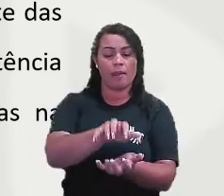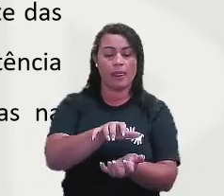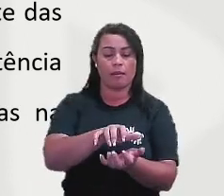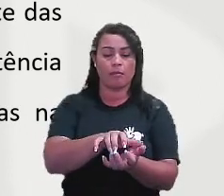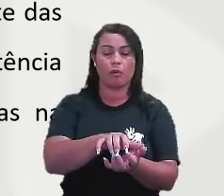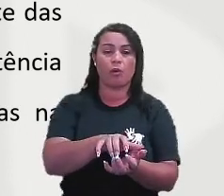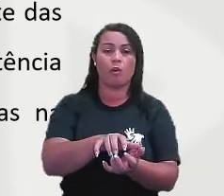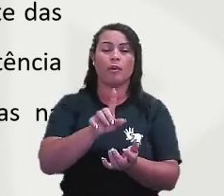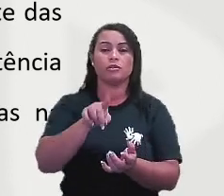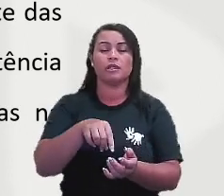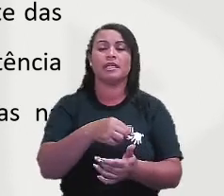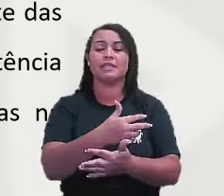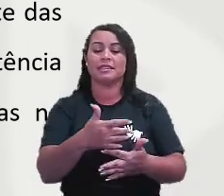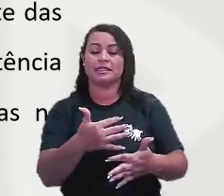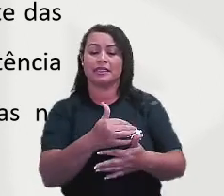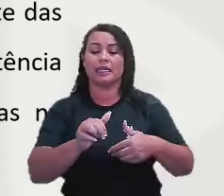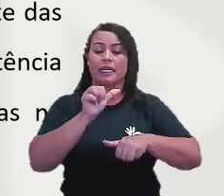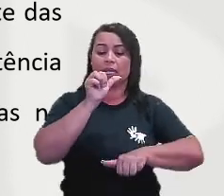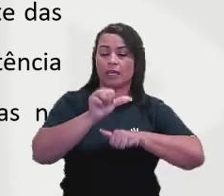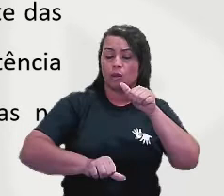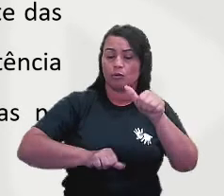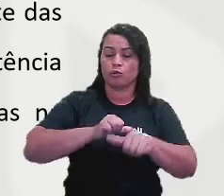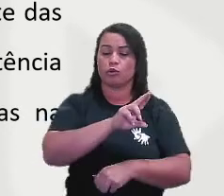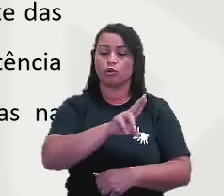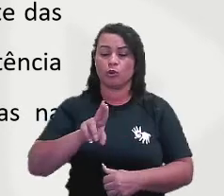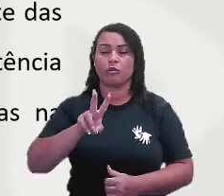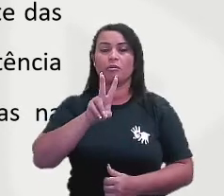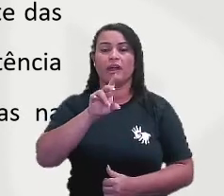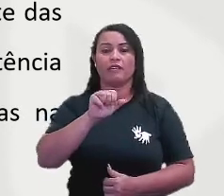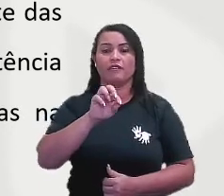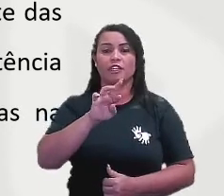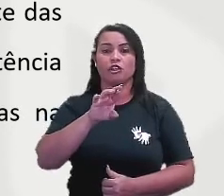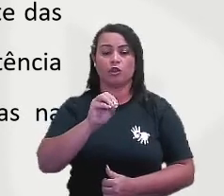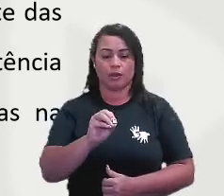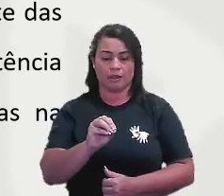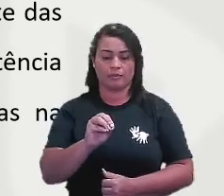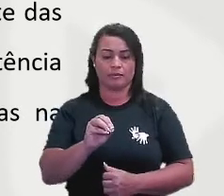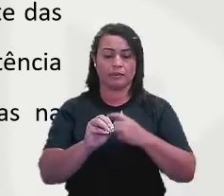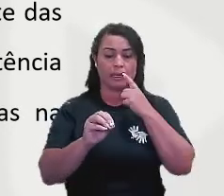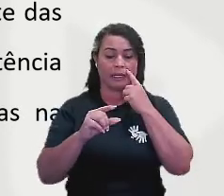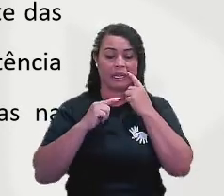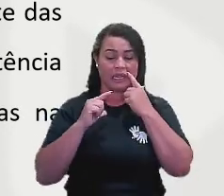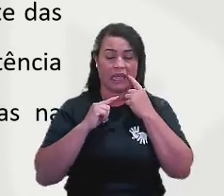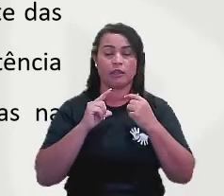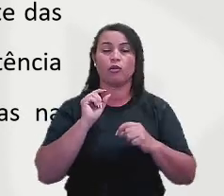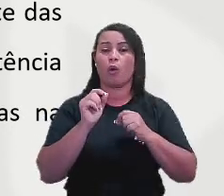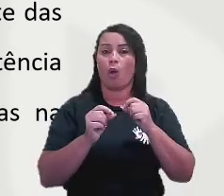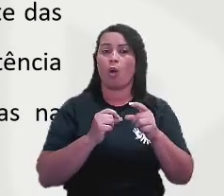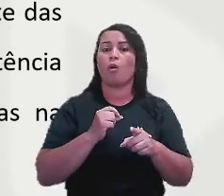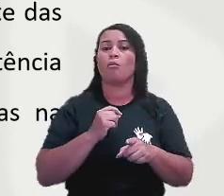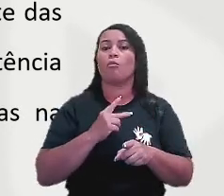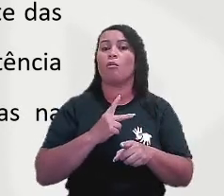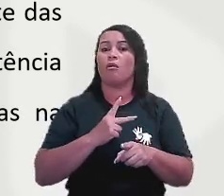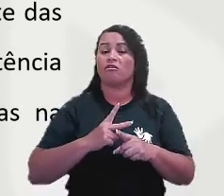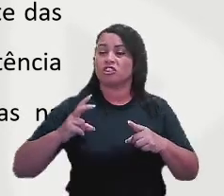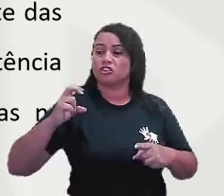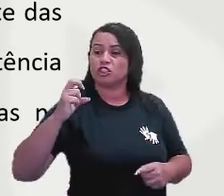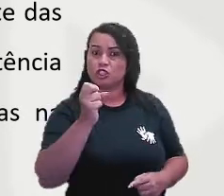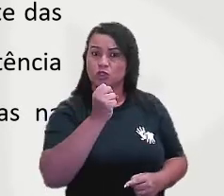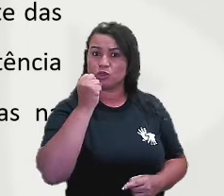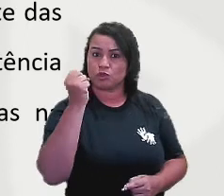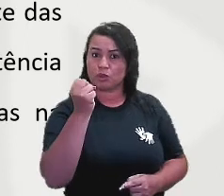cidade, tendo seu nome mudado para a cidade de Vitória, em homenagem à batalha ganha